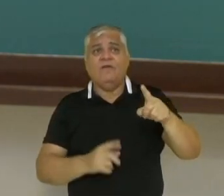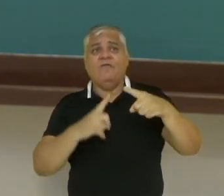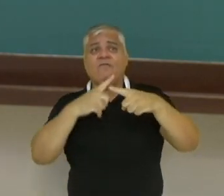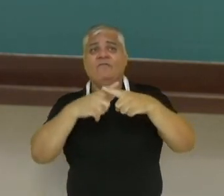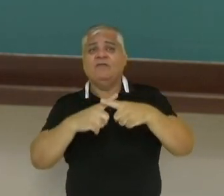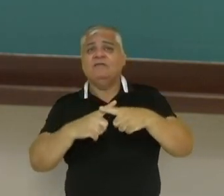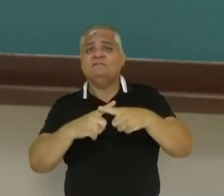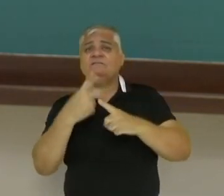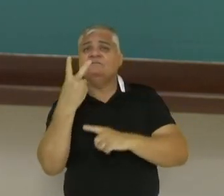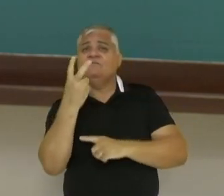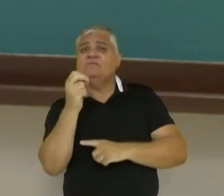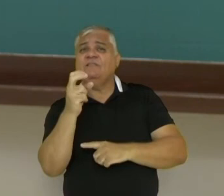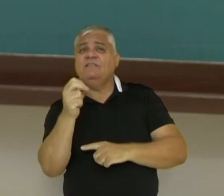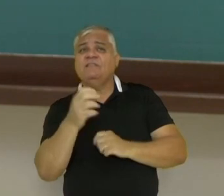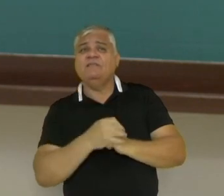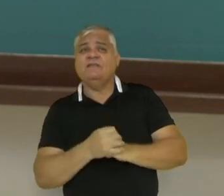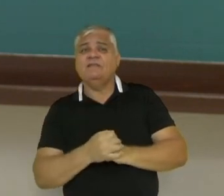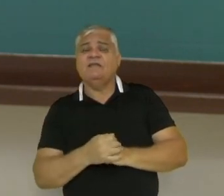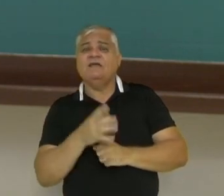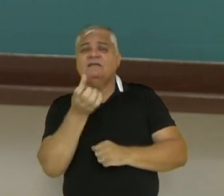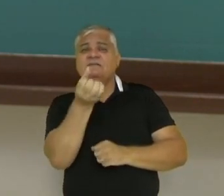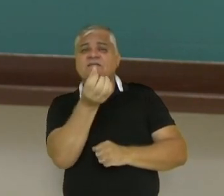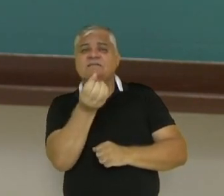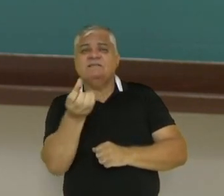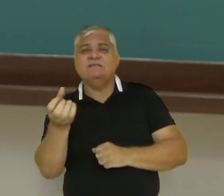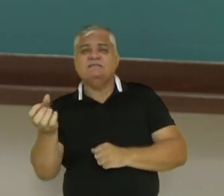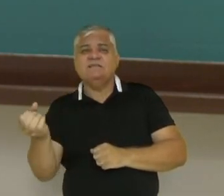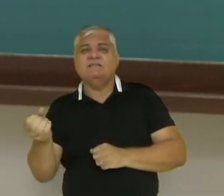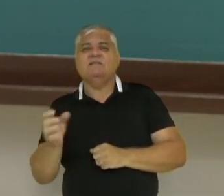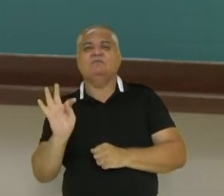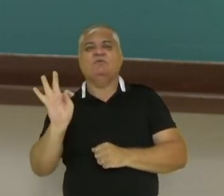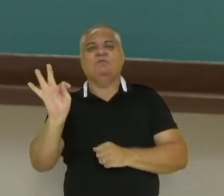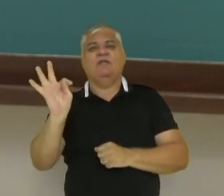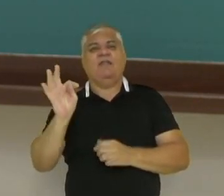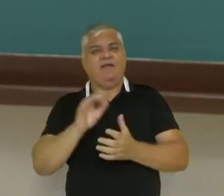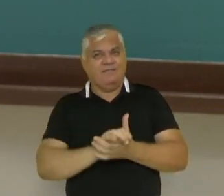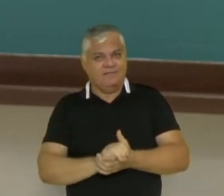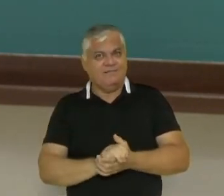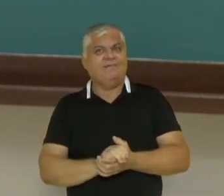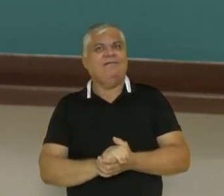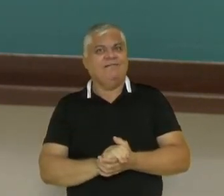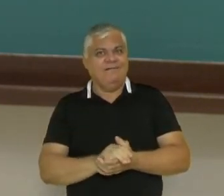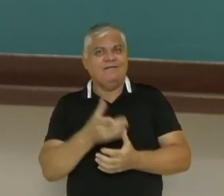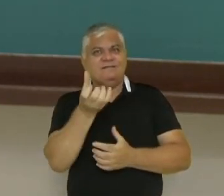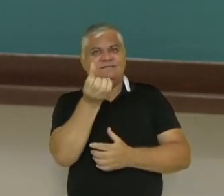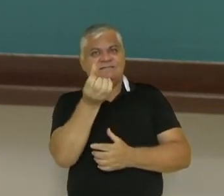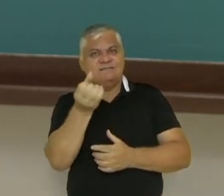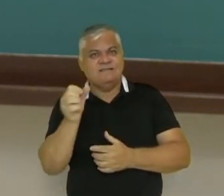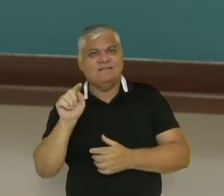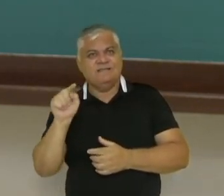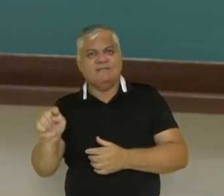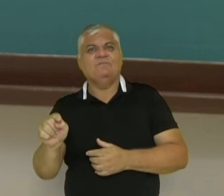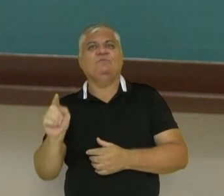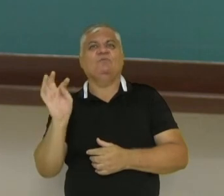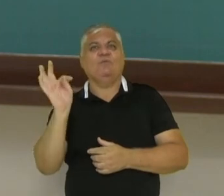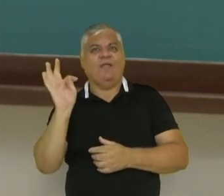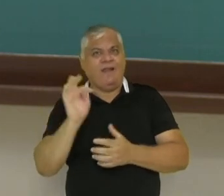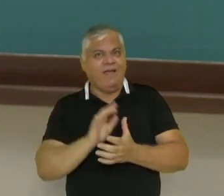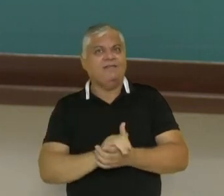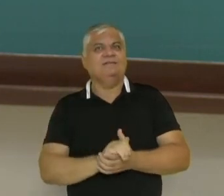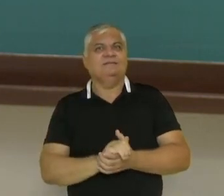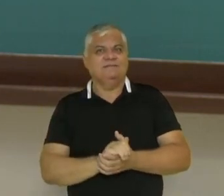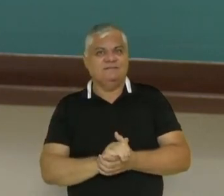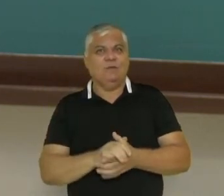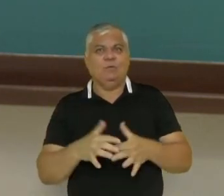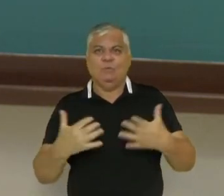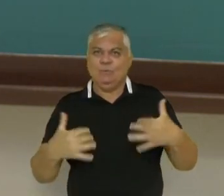multiplicar 30 mil por 20, eu vou encontrar 600 mil toneladas. Resposta, 600 mil